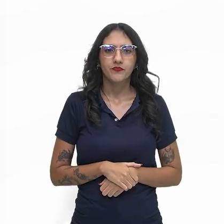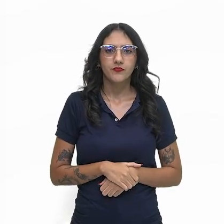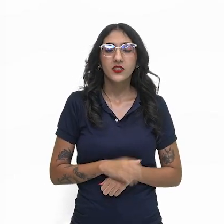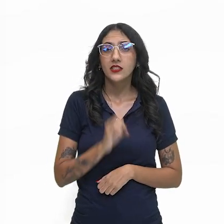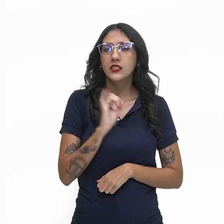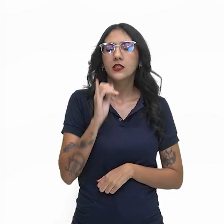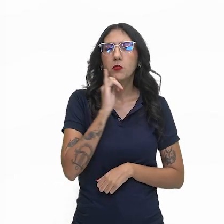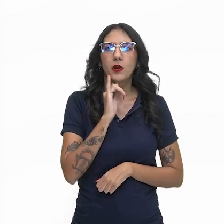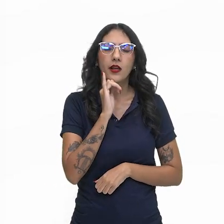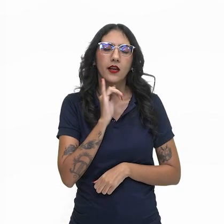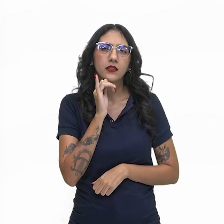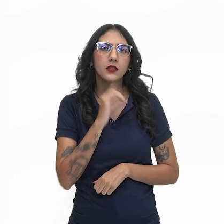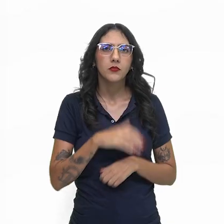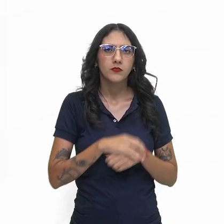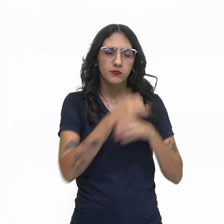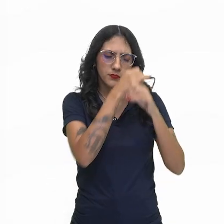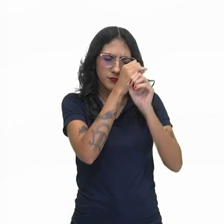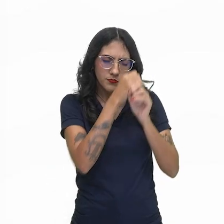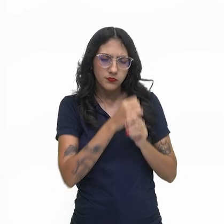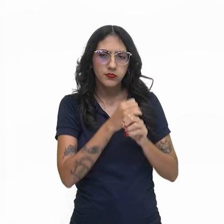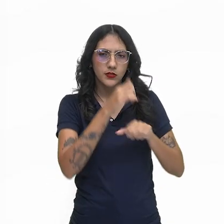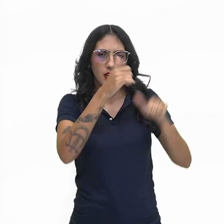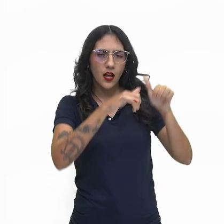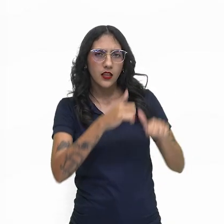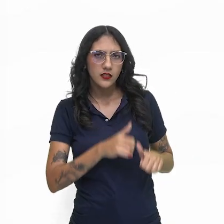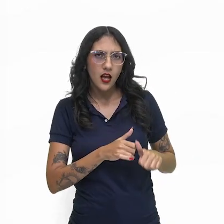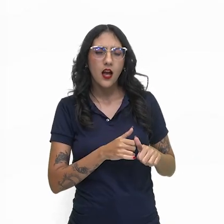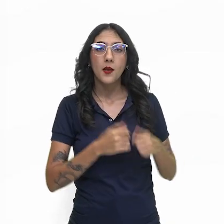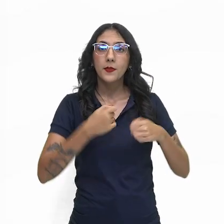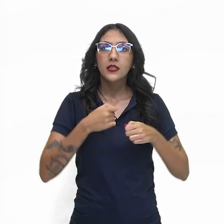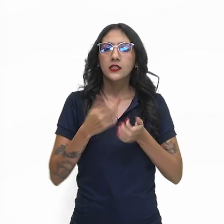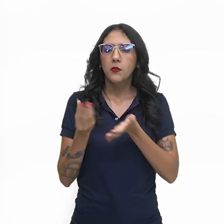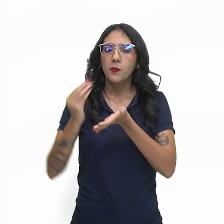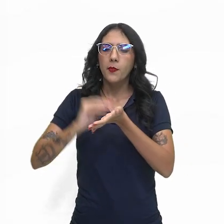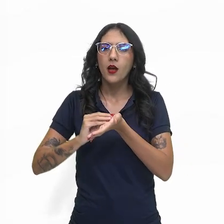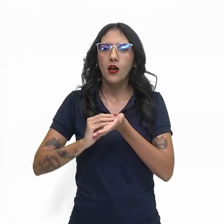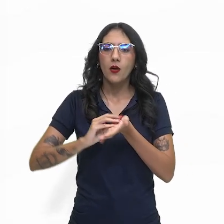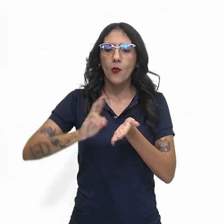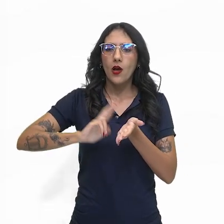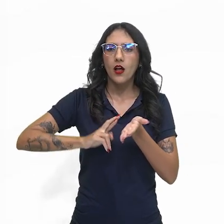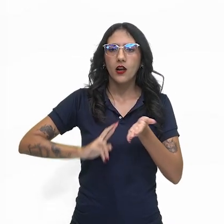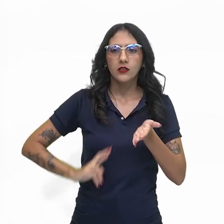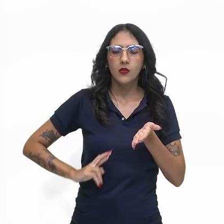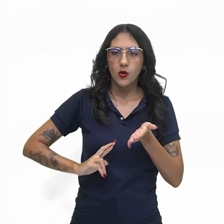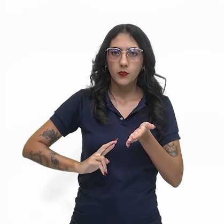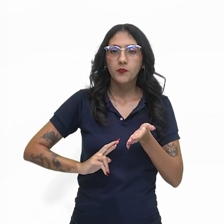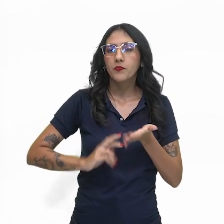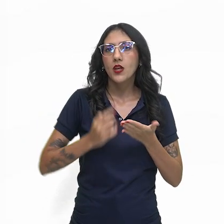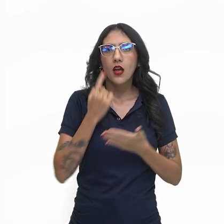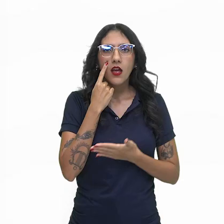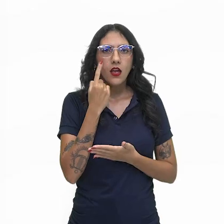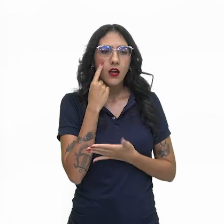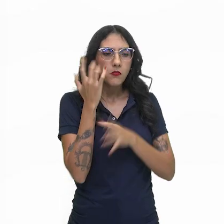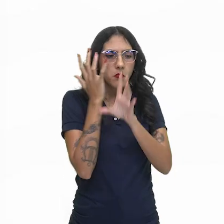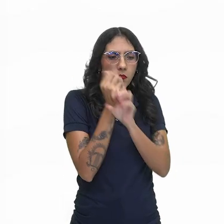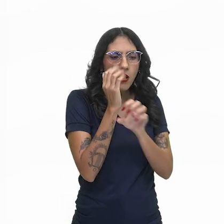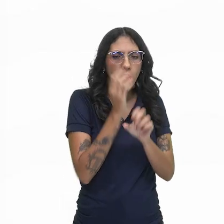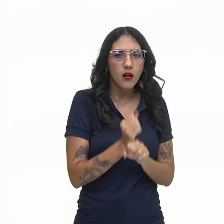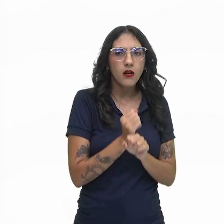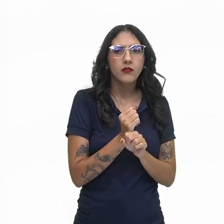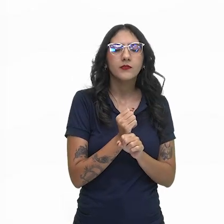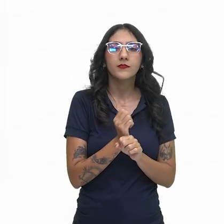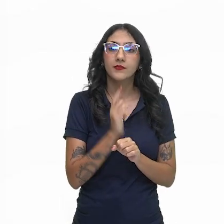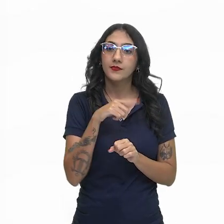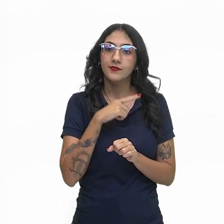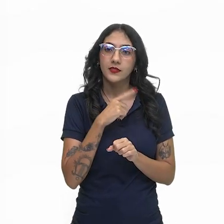laboratório, estou fazendo um relatório, e ao encontrar um cálculo, é muito